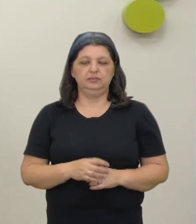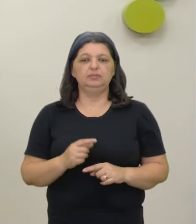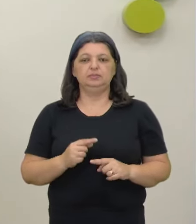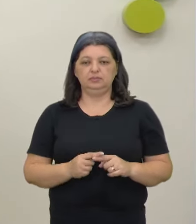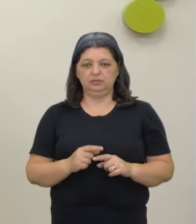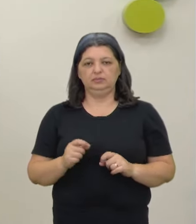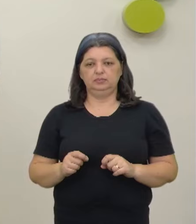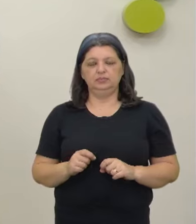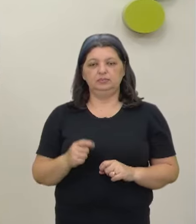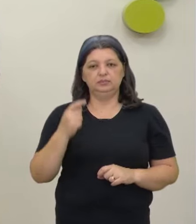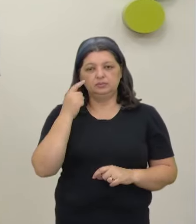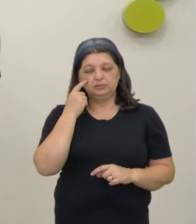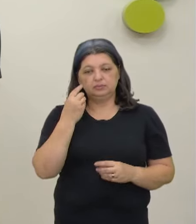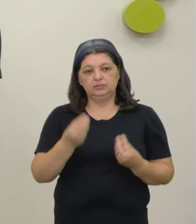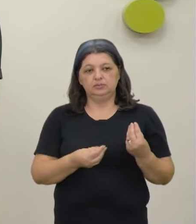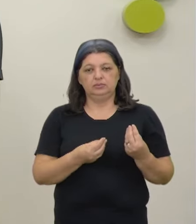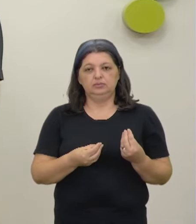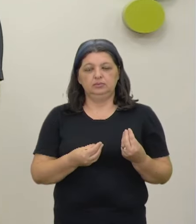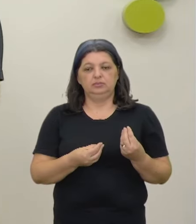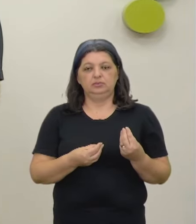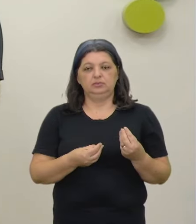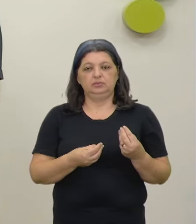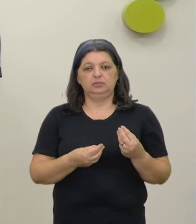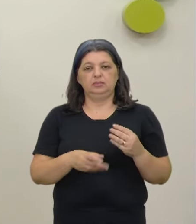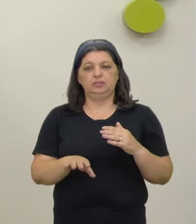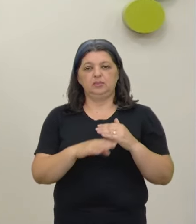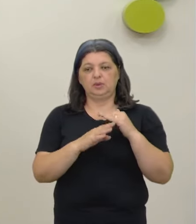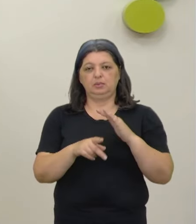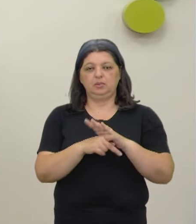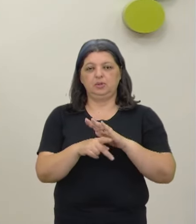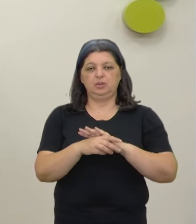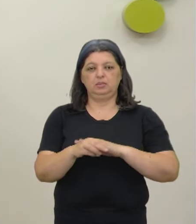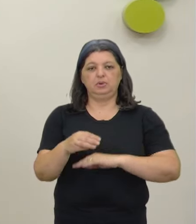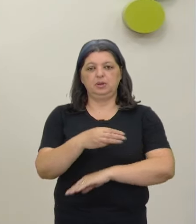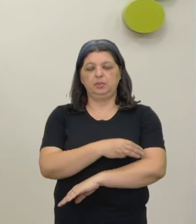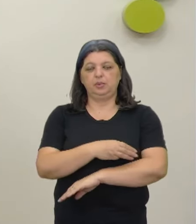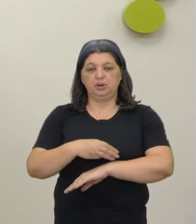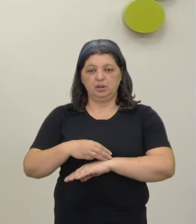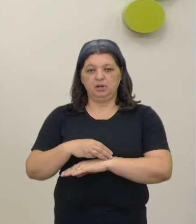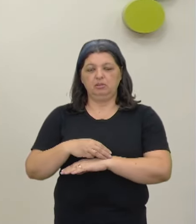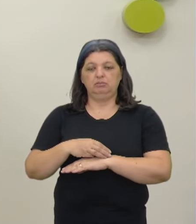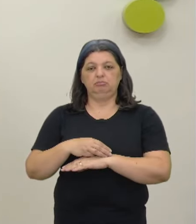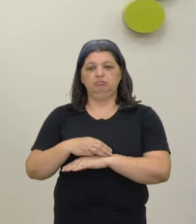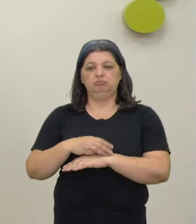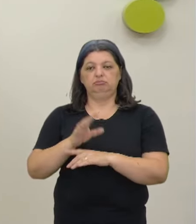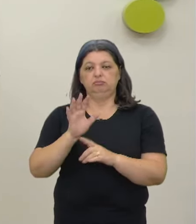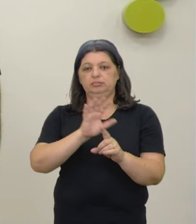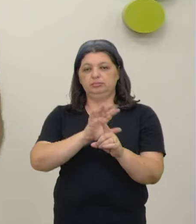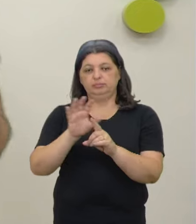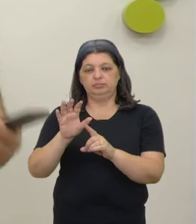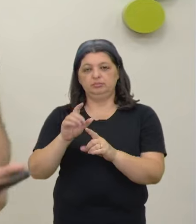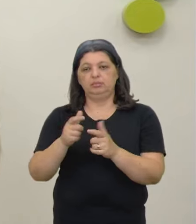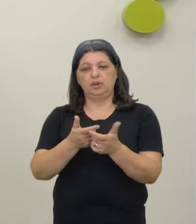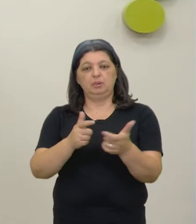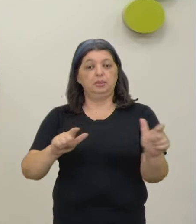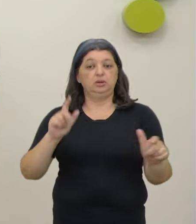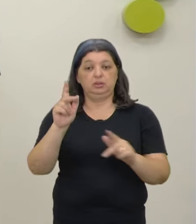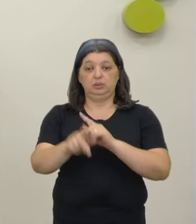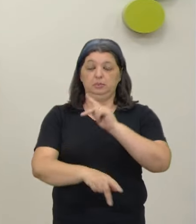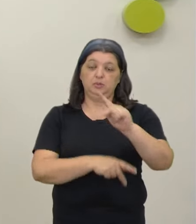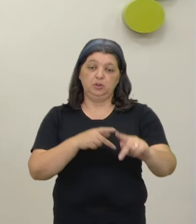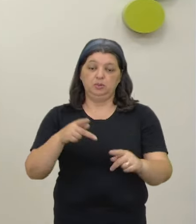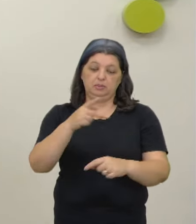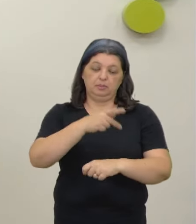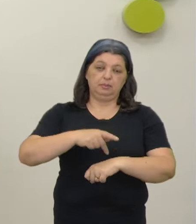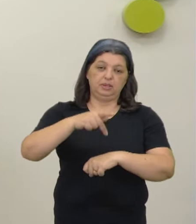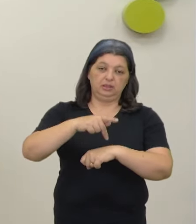tem instituído, né, padrões morais dominantes. Então, nós temos, sei lá, uma maioria da população de um